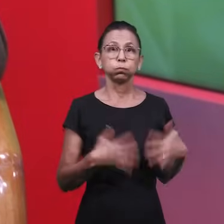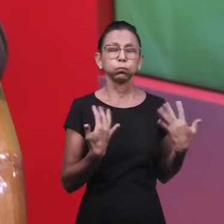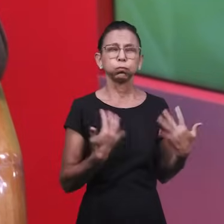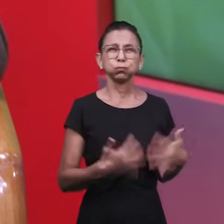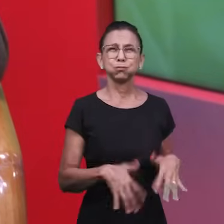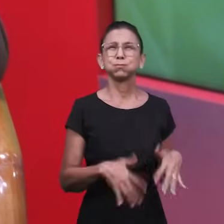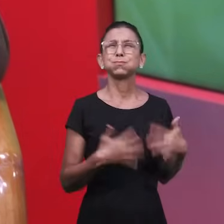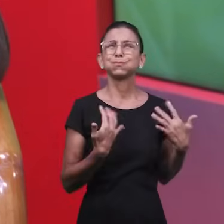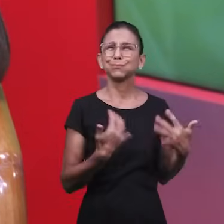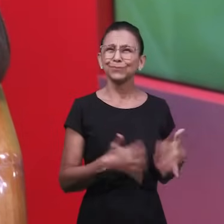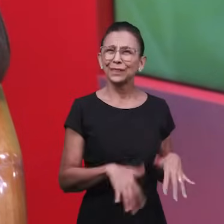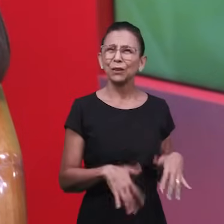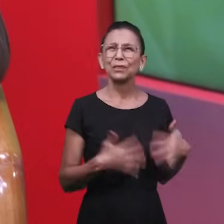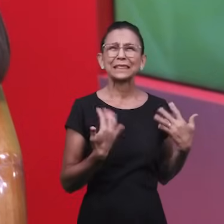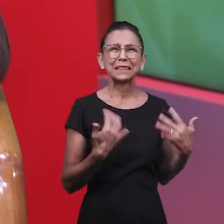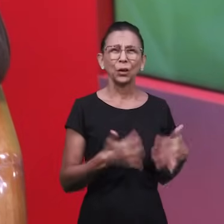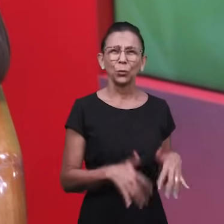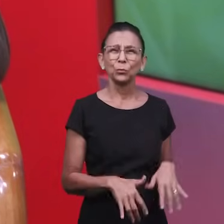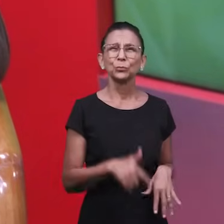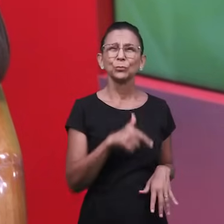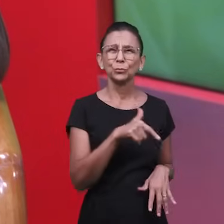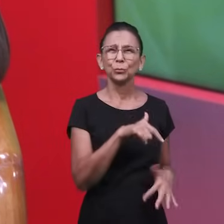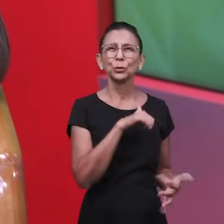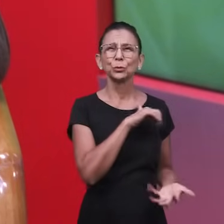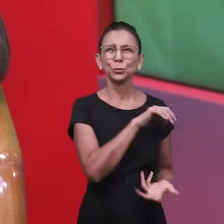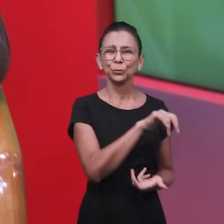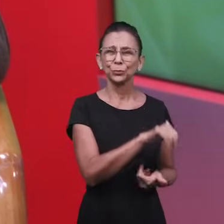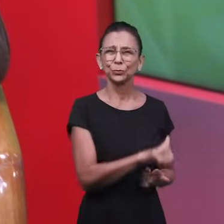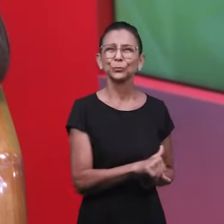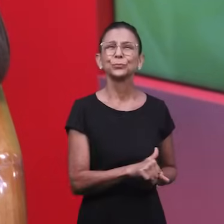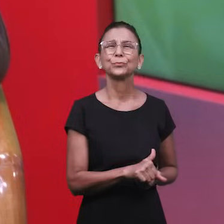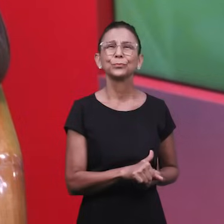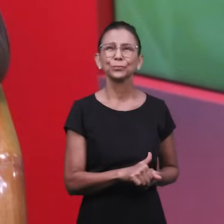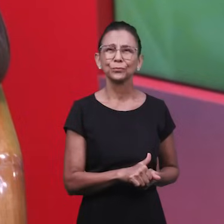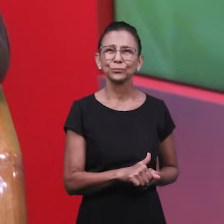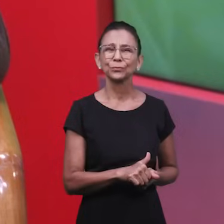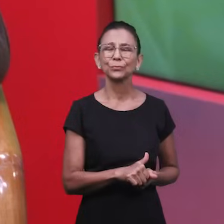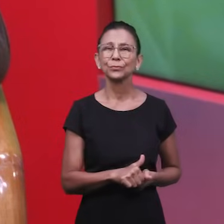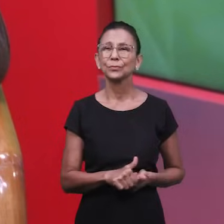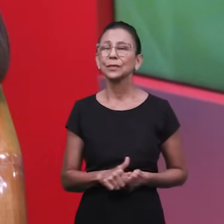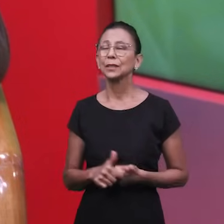tribulação. Então, as bodas do Cordeiro